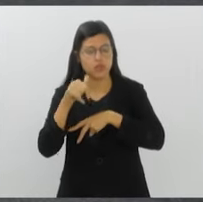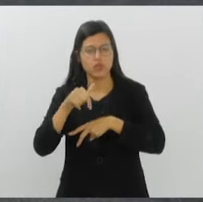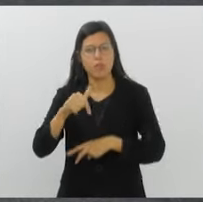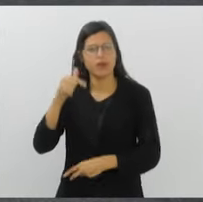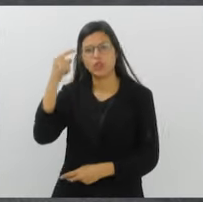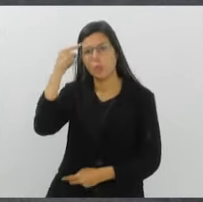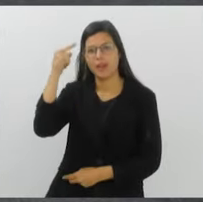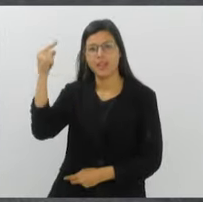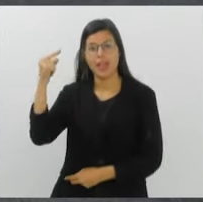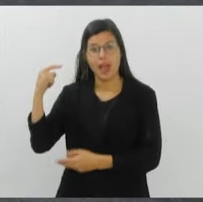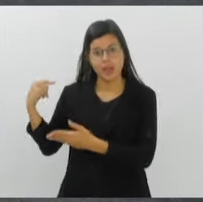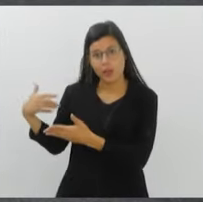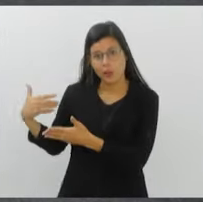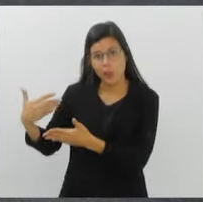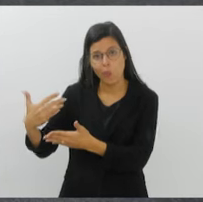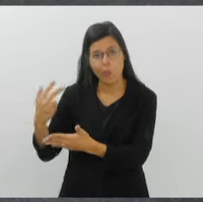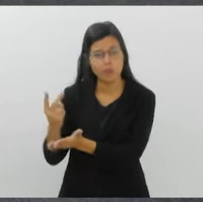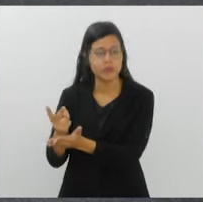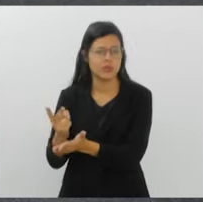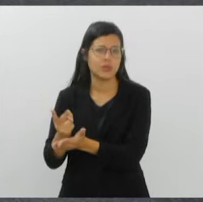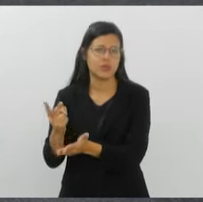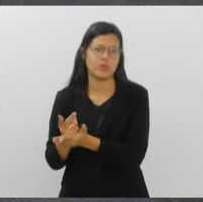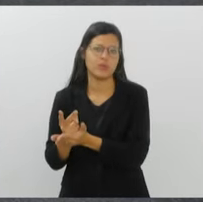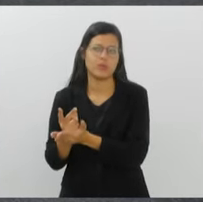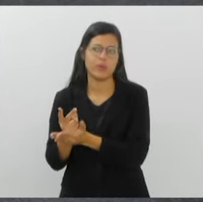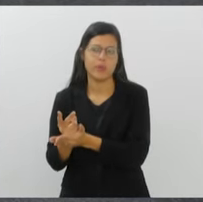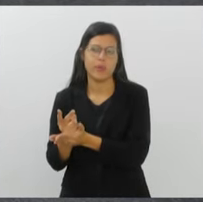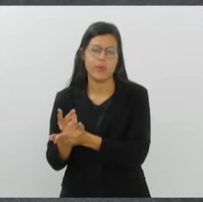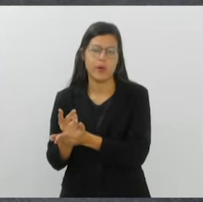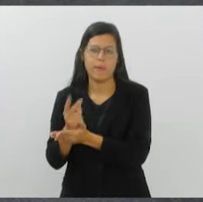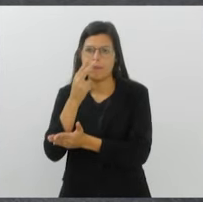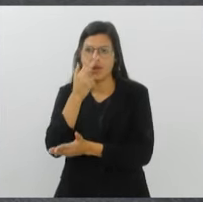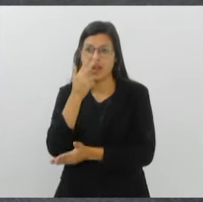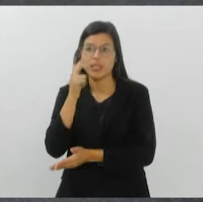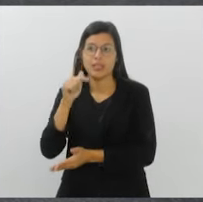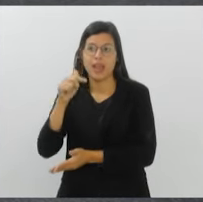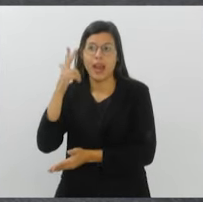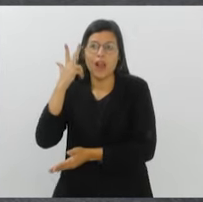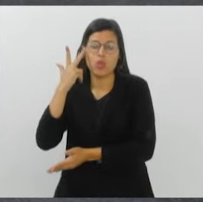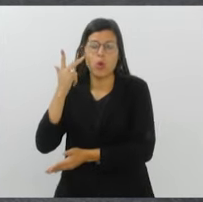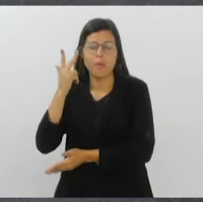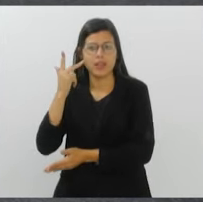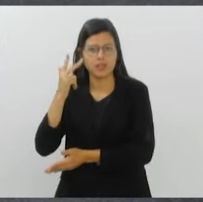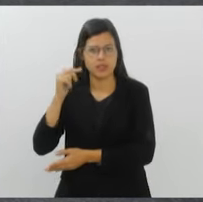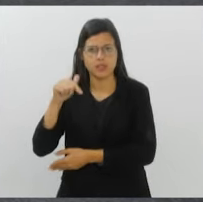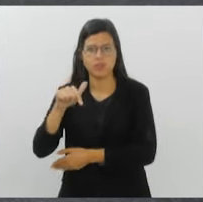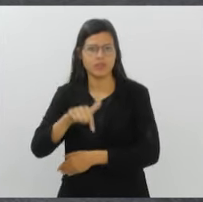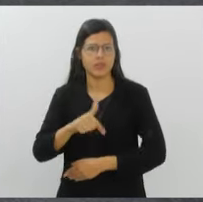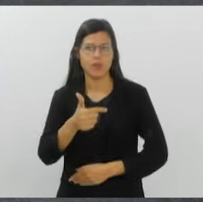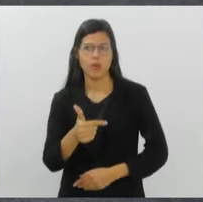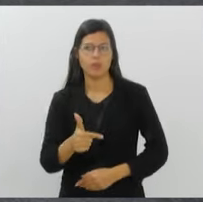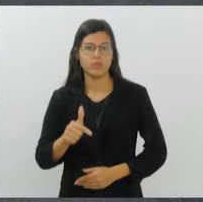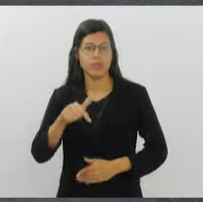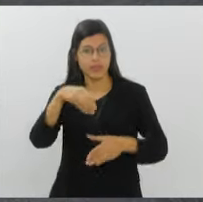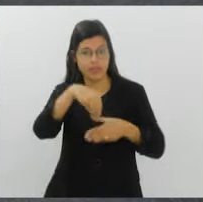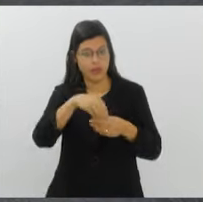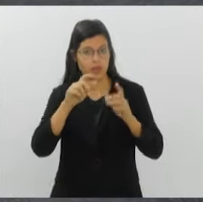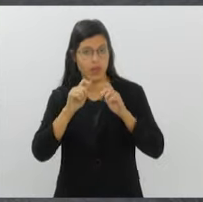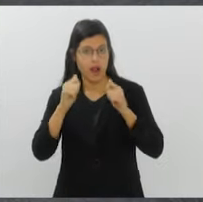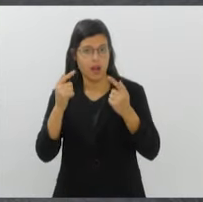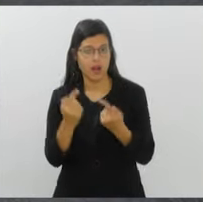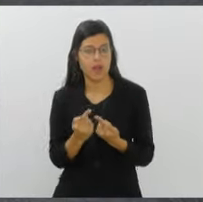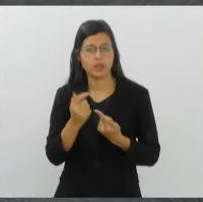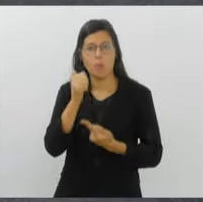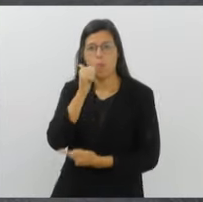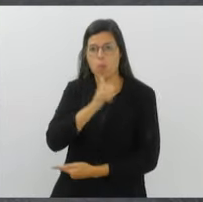que perpetua toda a naturalização de não termos, dentro das casas legislativas,